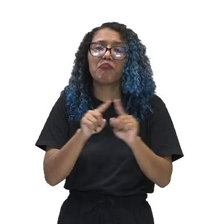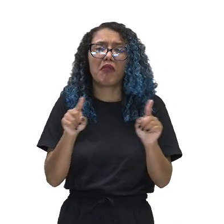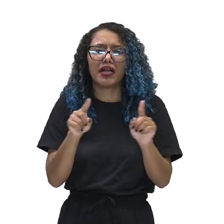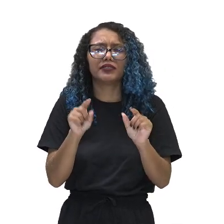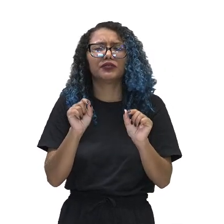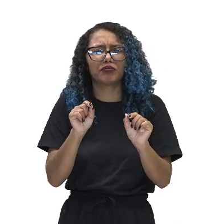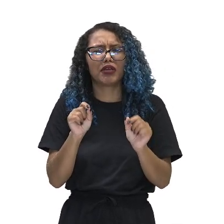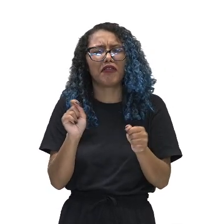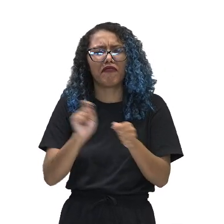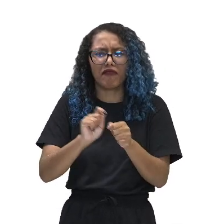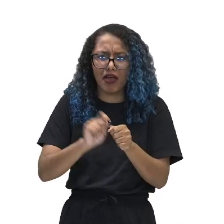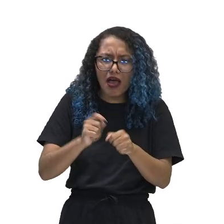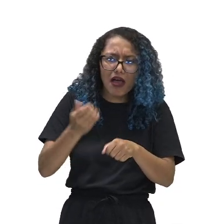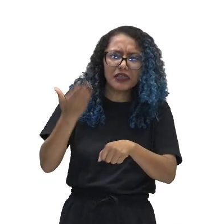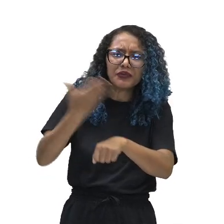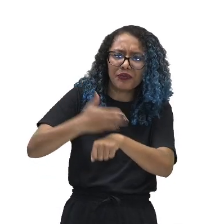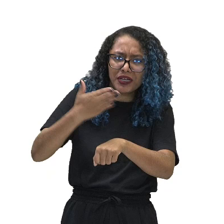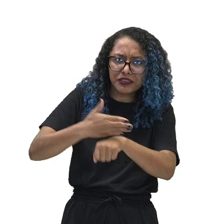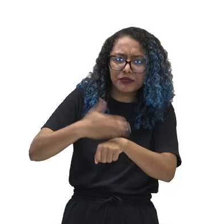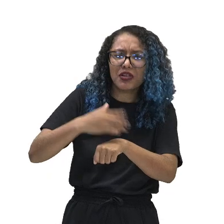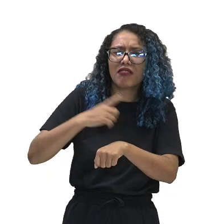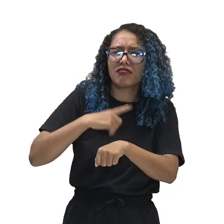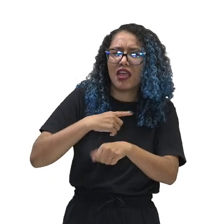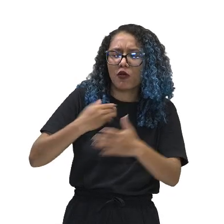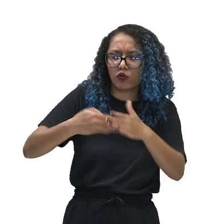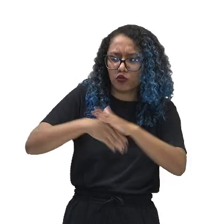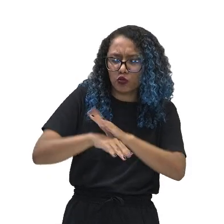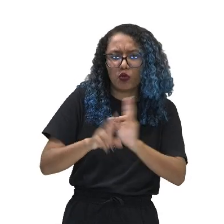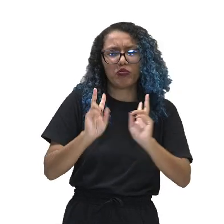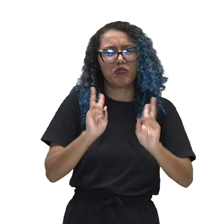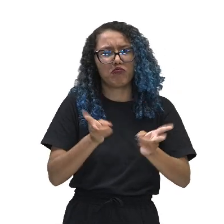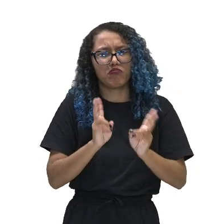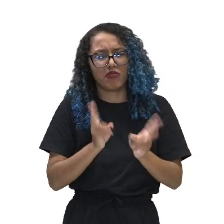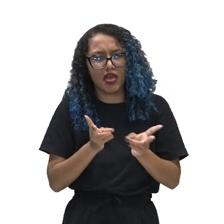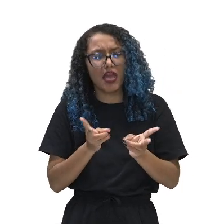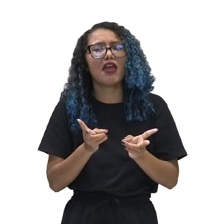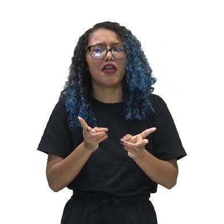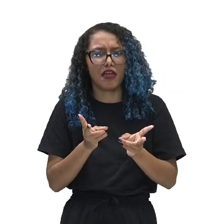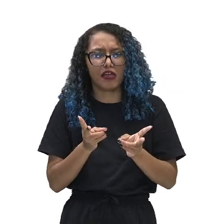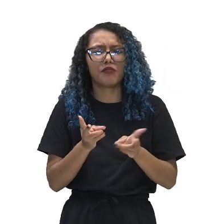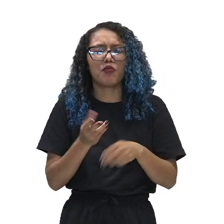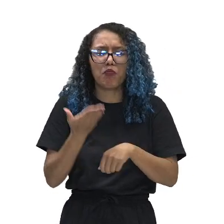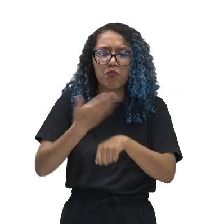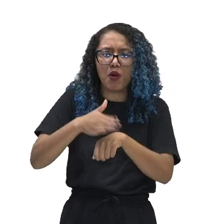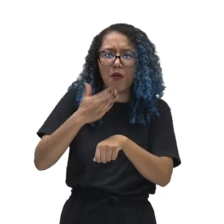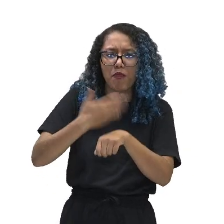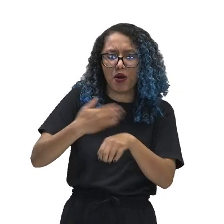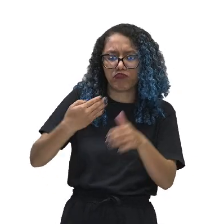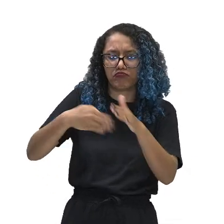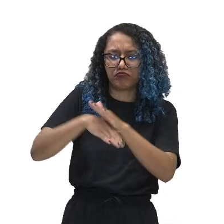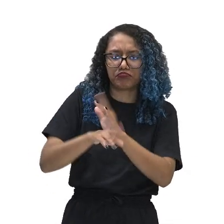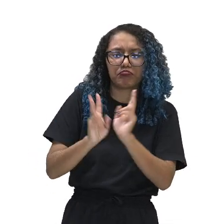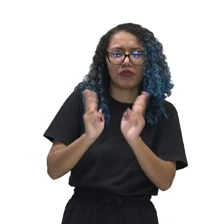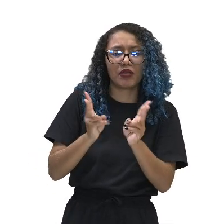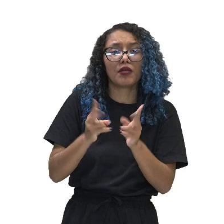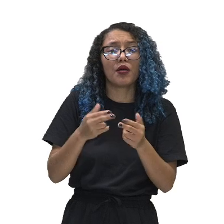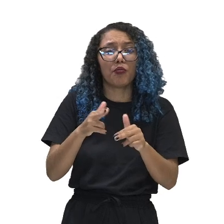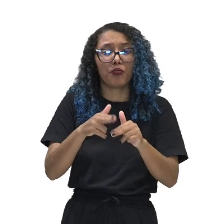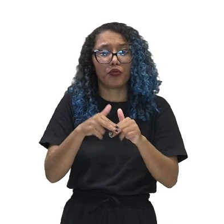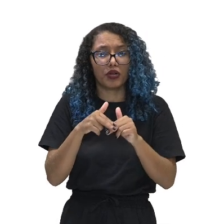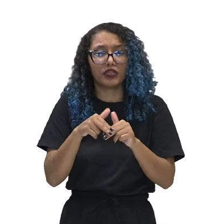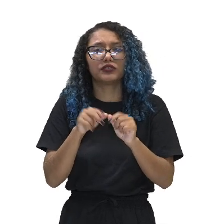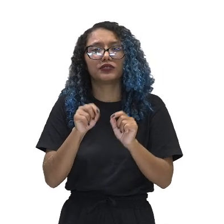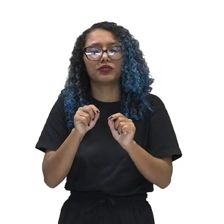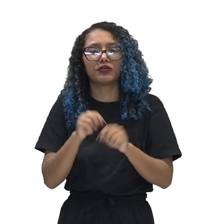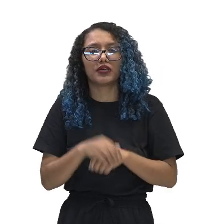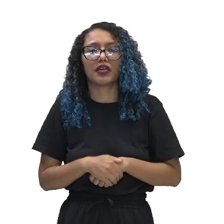você tem aquele mesmo hábito, você pratica aquele mesmo costume. Então, Durkheim vai chamar de coisa